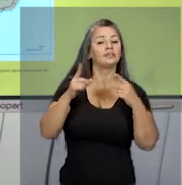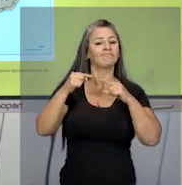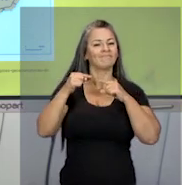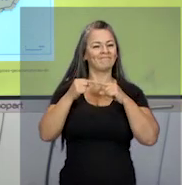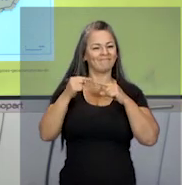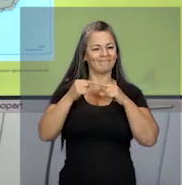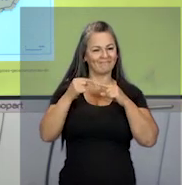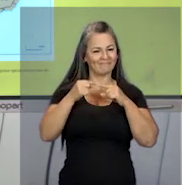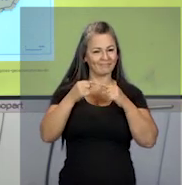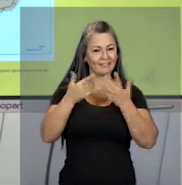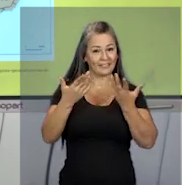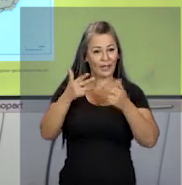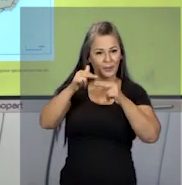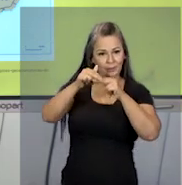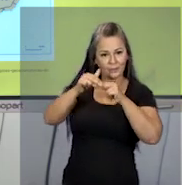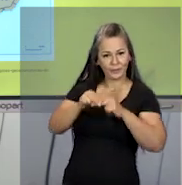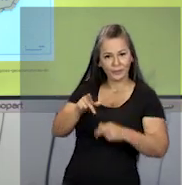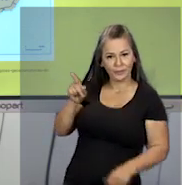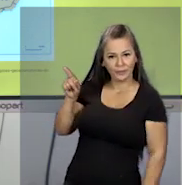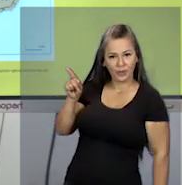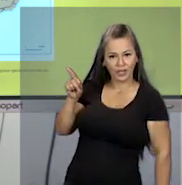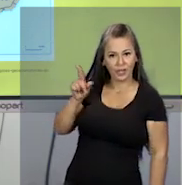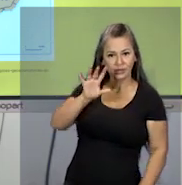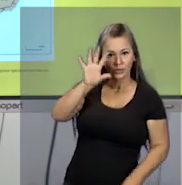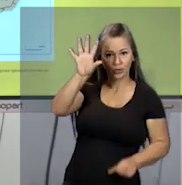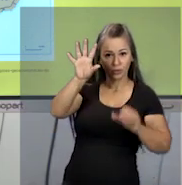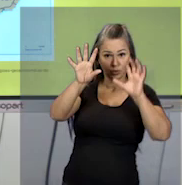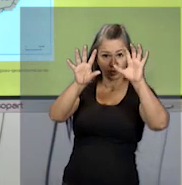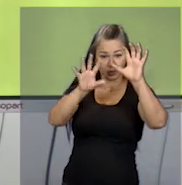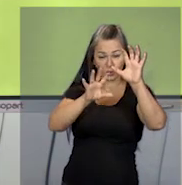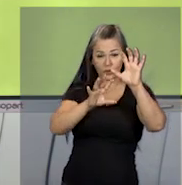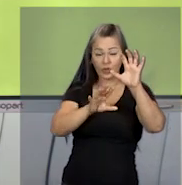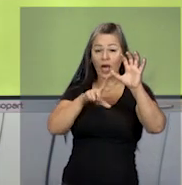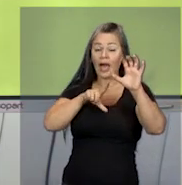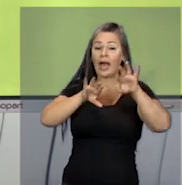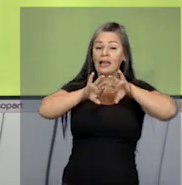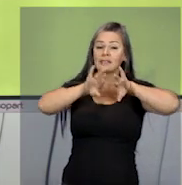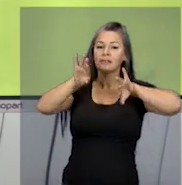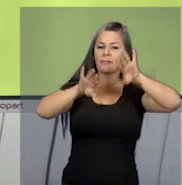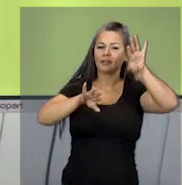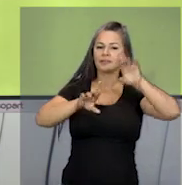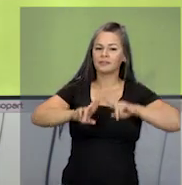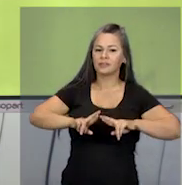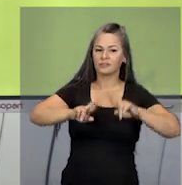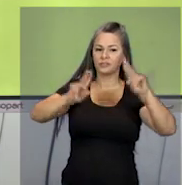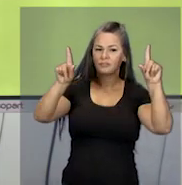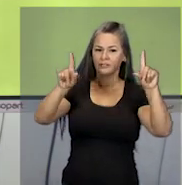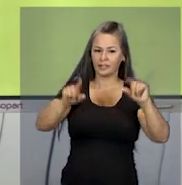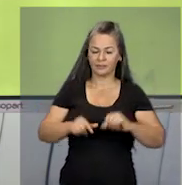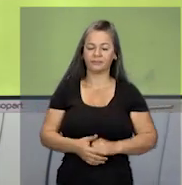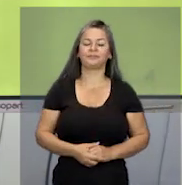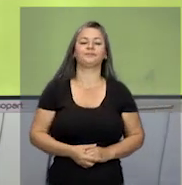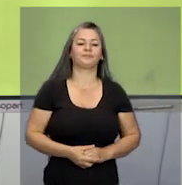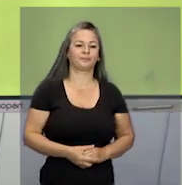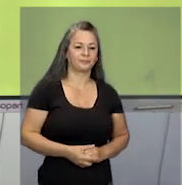que não há respeito nesse sentido dos limites entre os estados, ok? Então vamos lá, olha só. Então